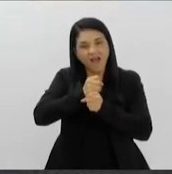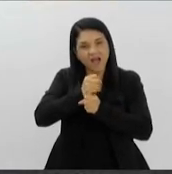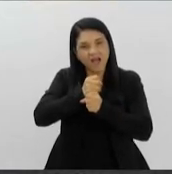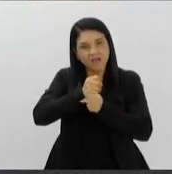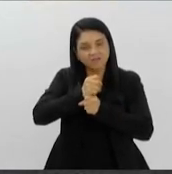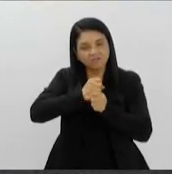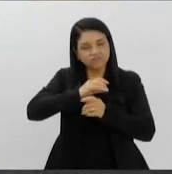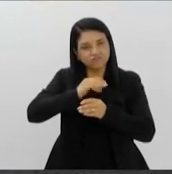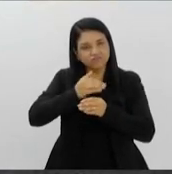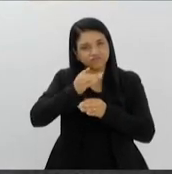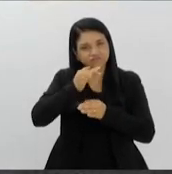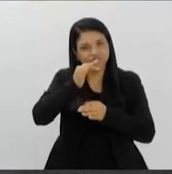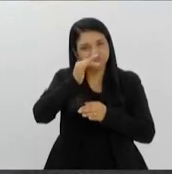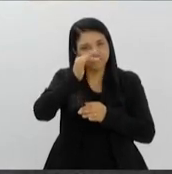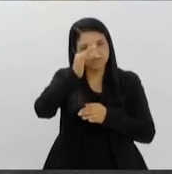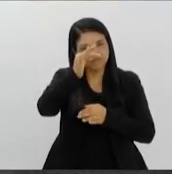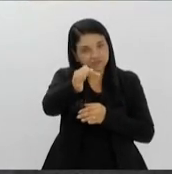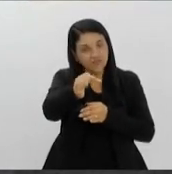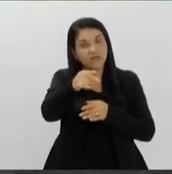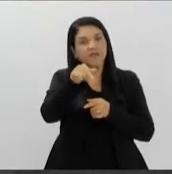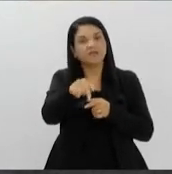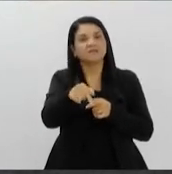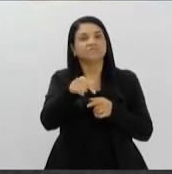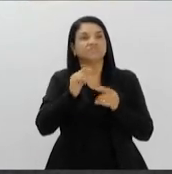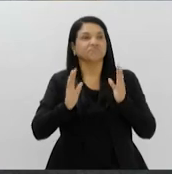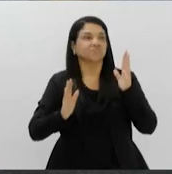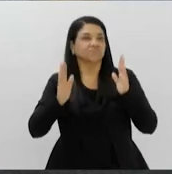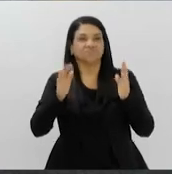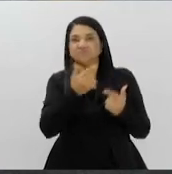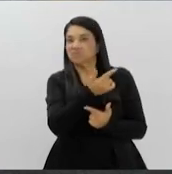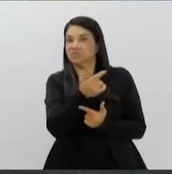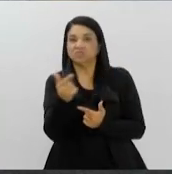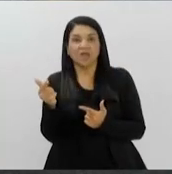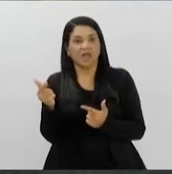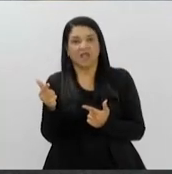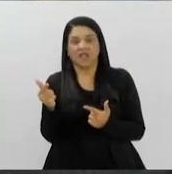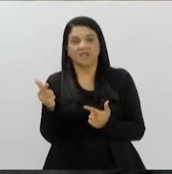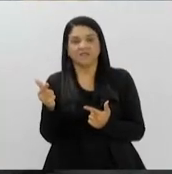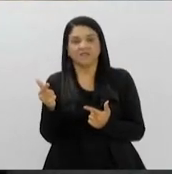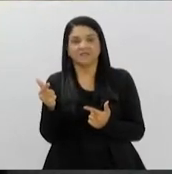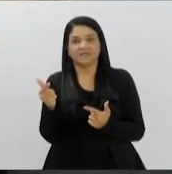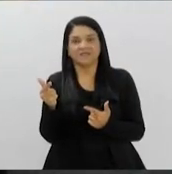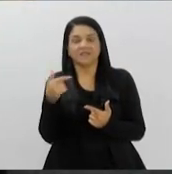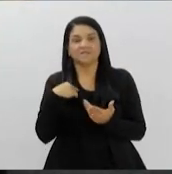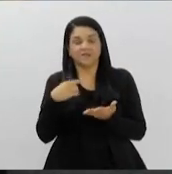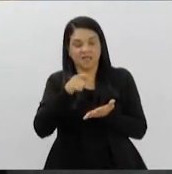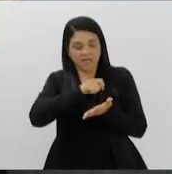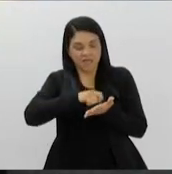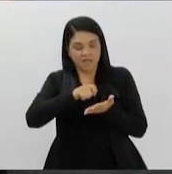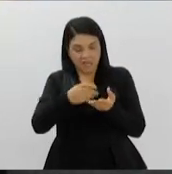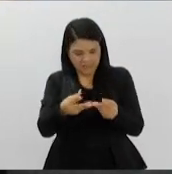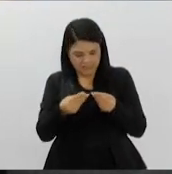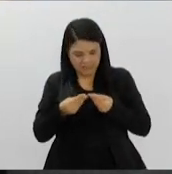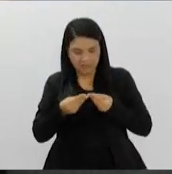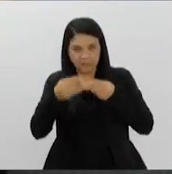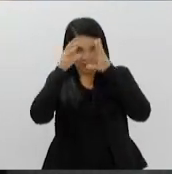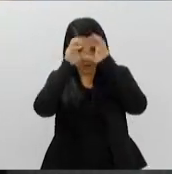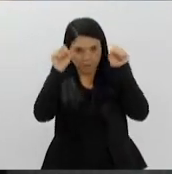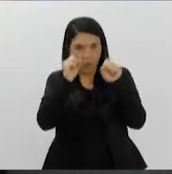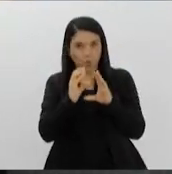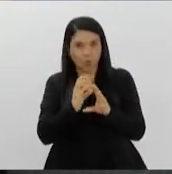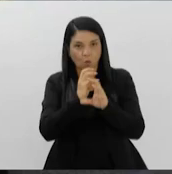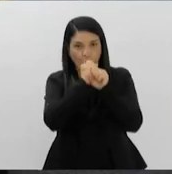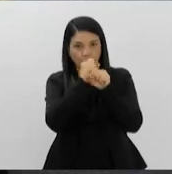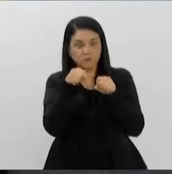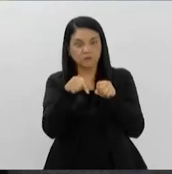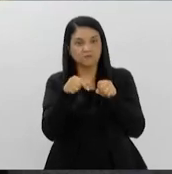governância, como não tem um prazo legal estabelecido, ele recebe uma notificação do Tribunal de Contas para